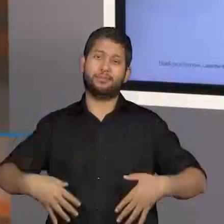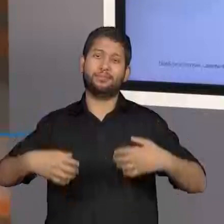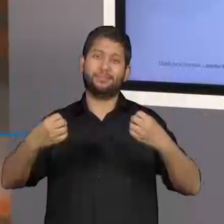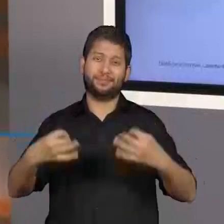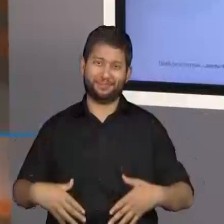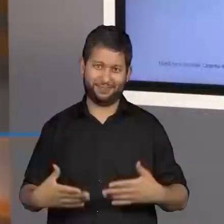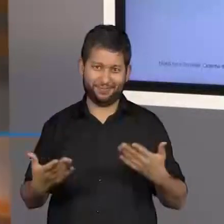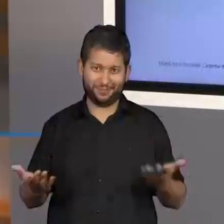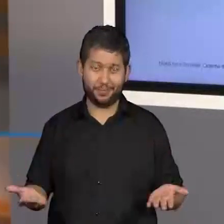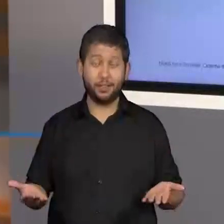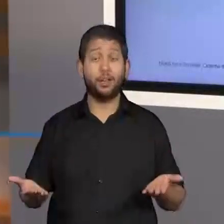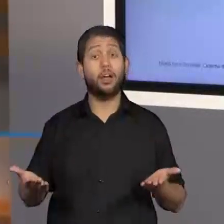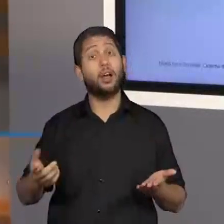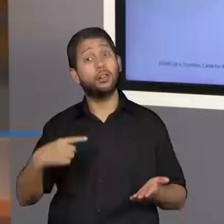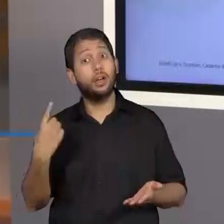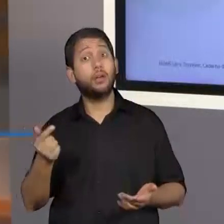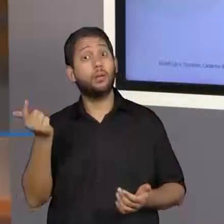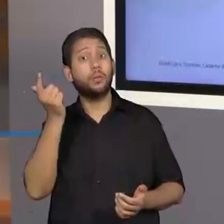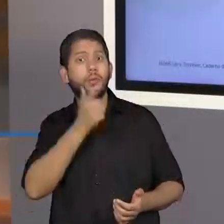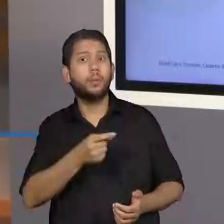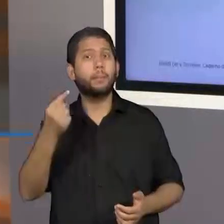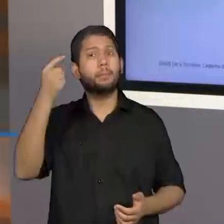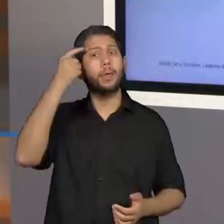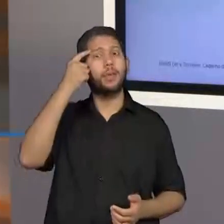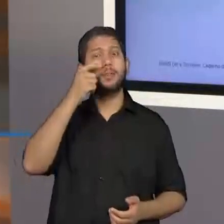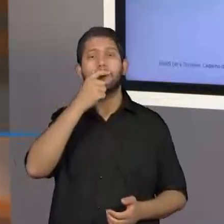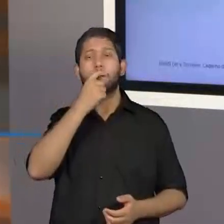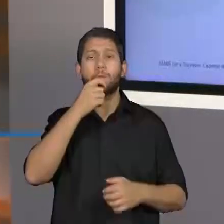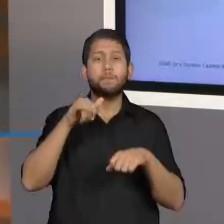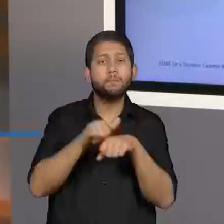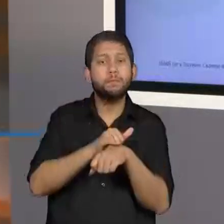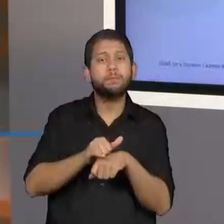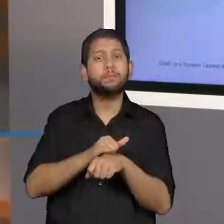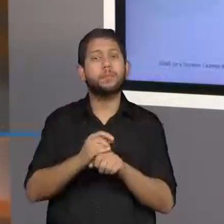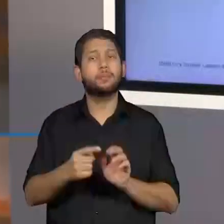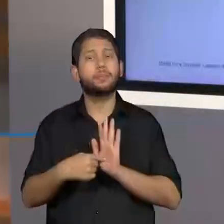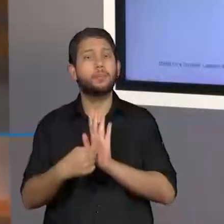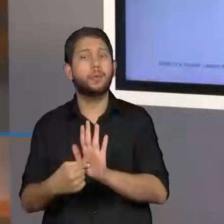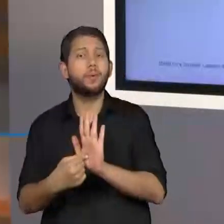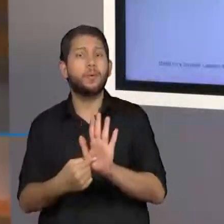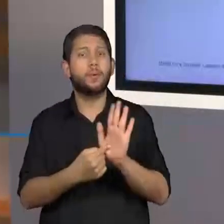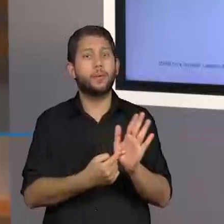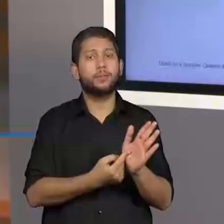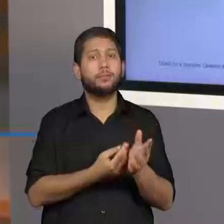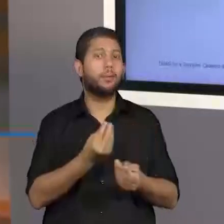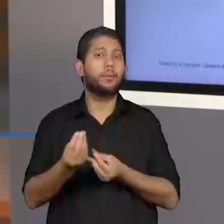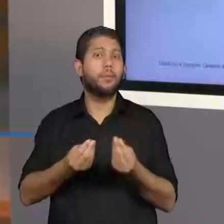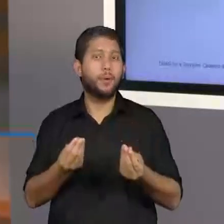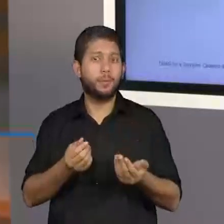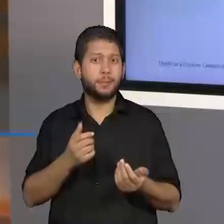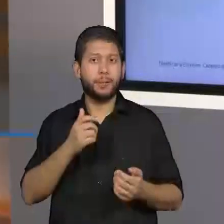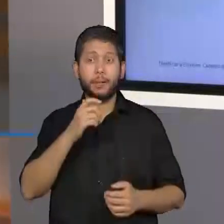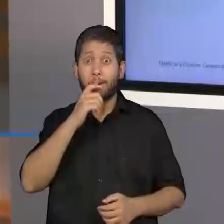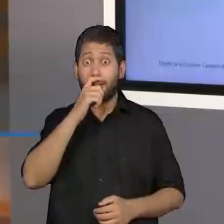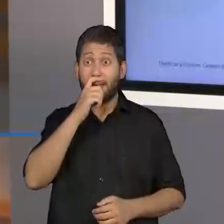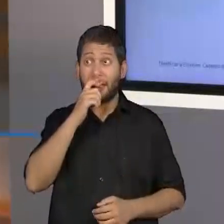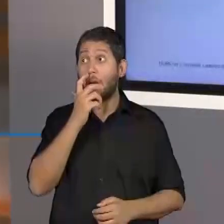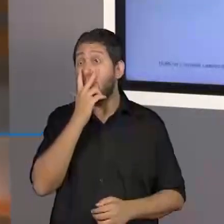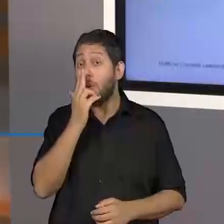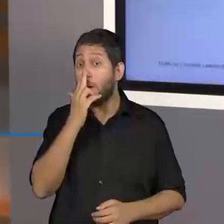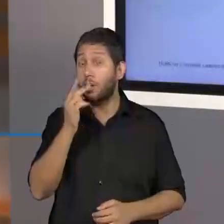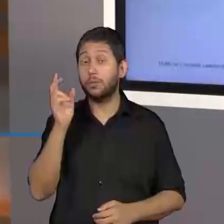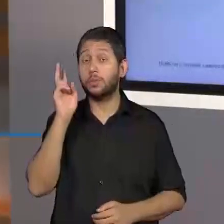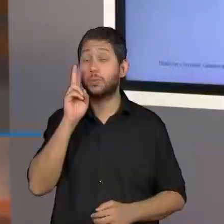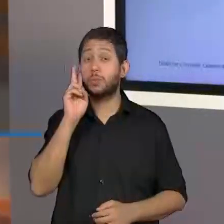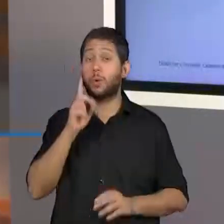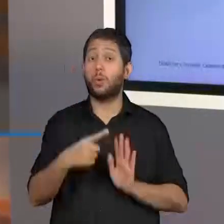e o quanto nós podemos pensar de como se relacionar com outra pessoa, né? Eu acho que aqui essa história